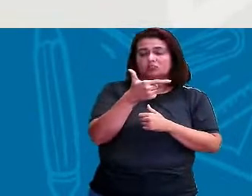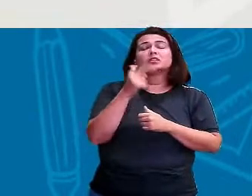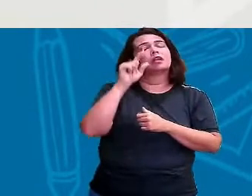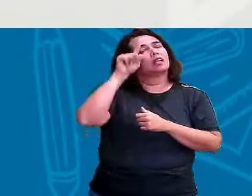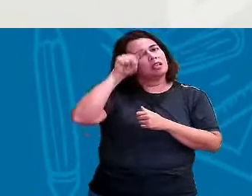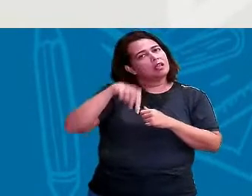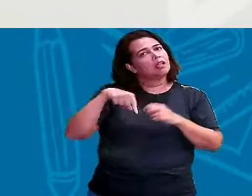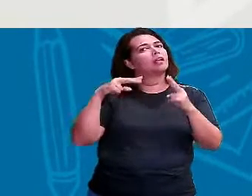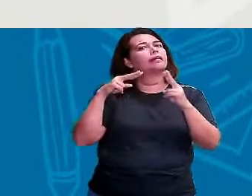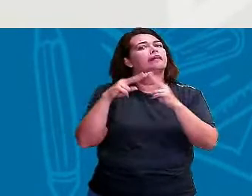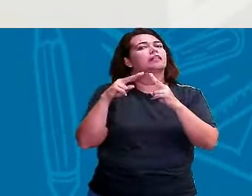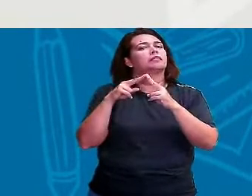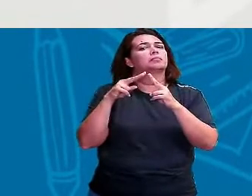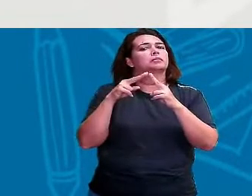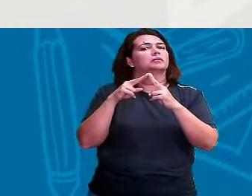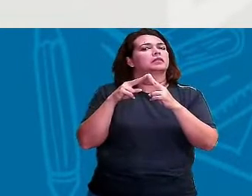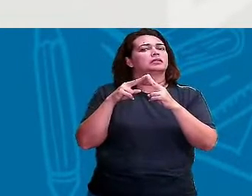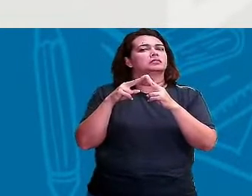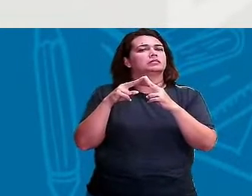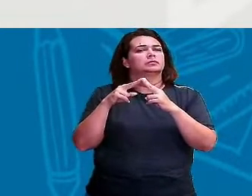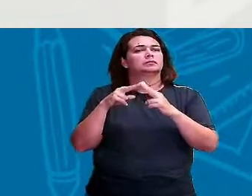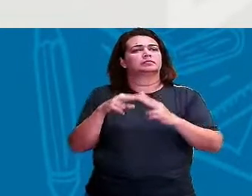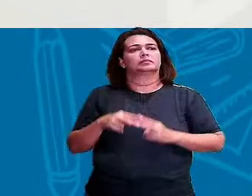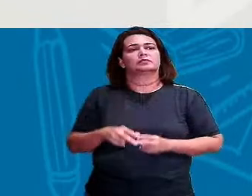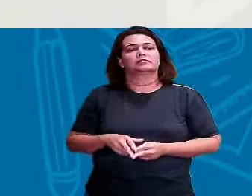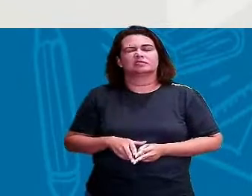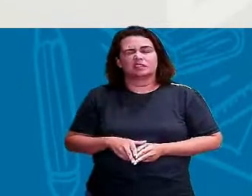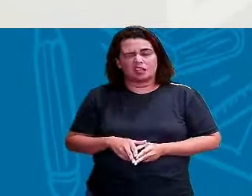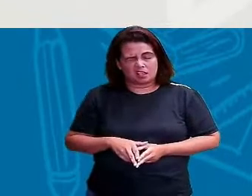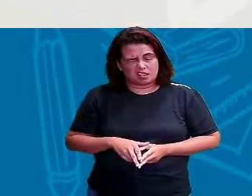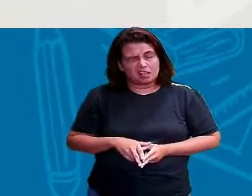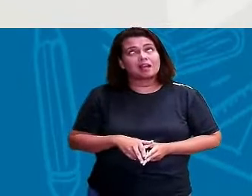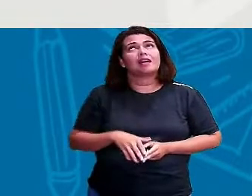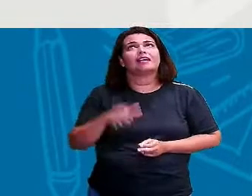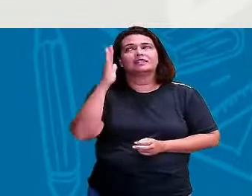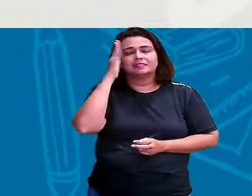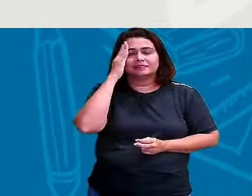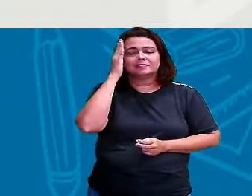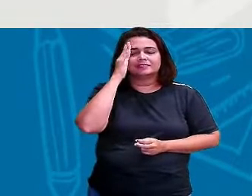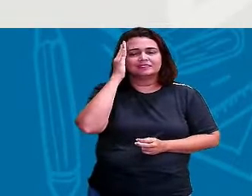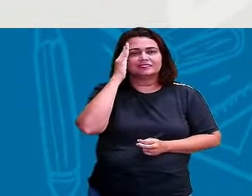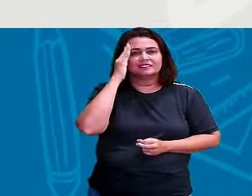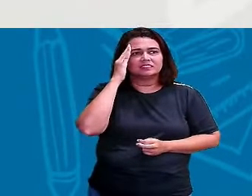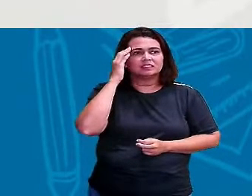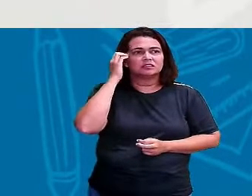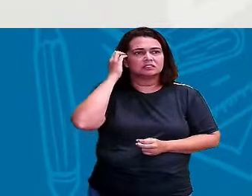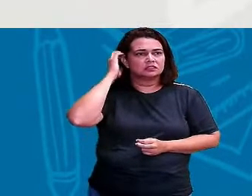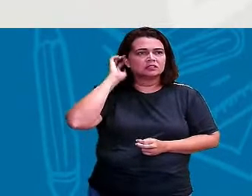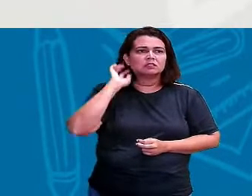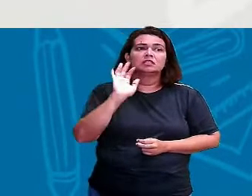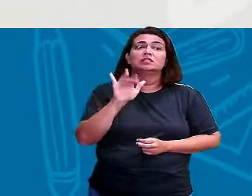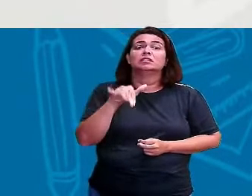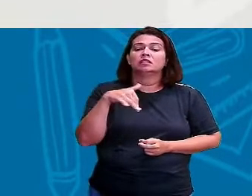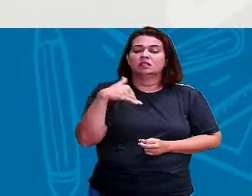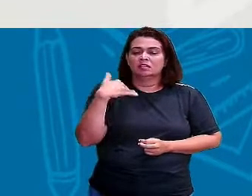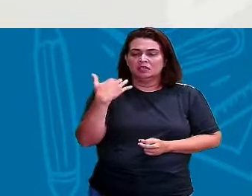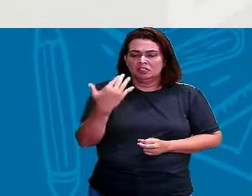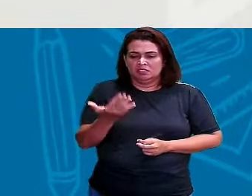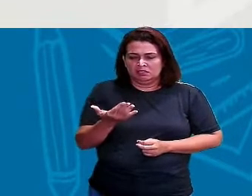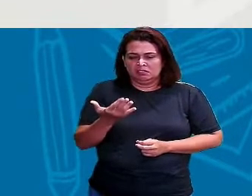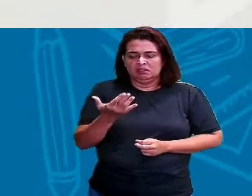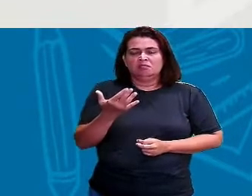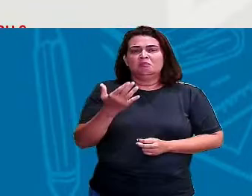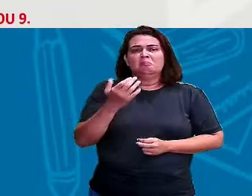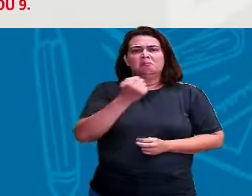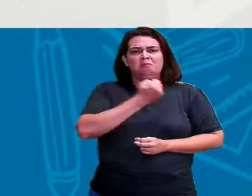em 2, ele é um número par. Ah, professora, eu entendi. Então, toda vez